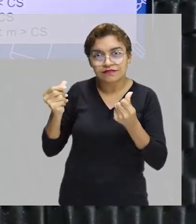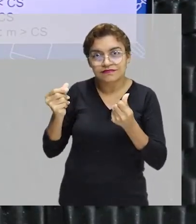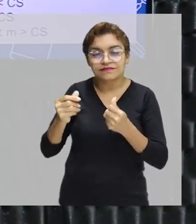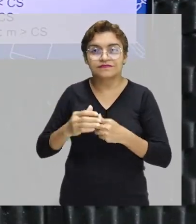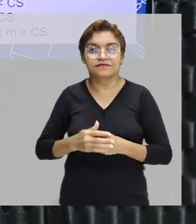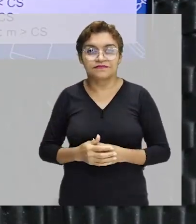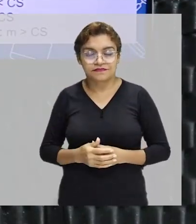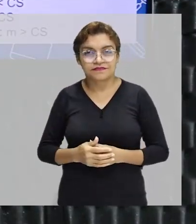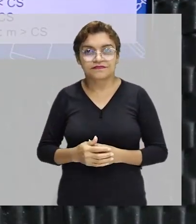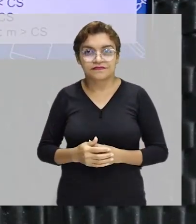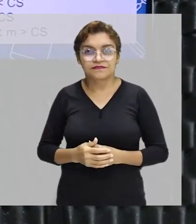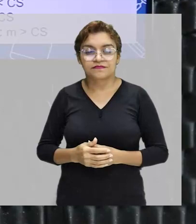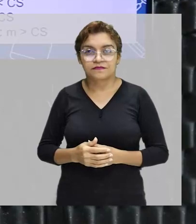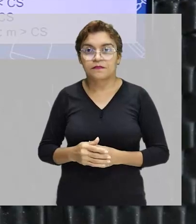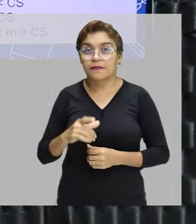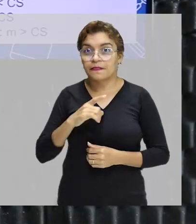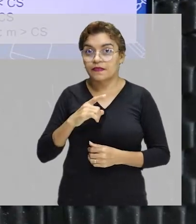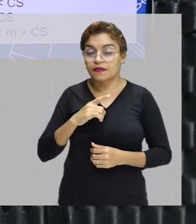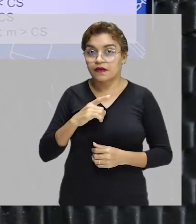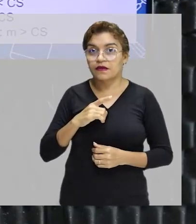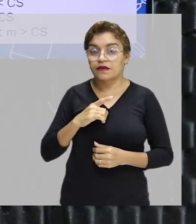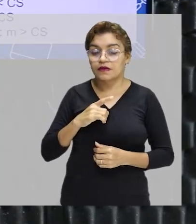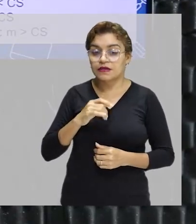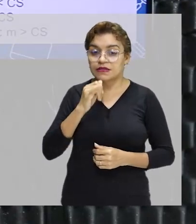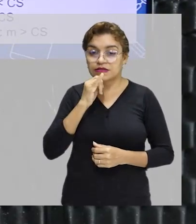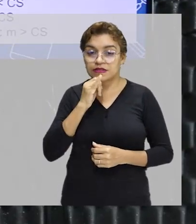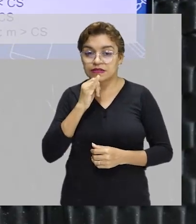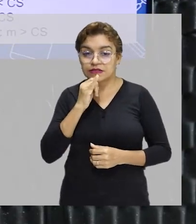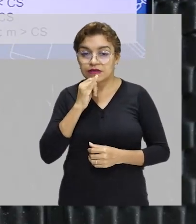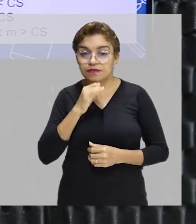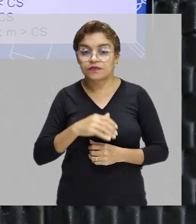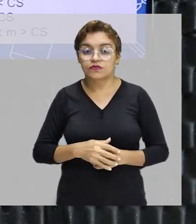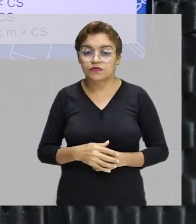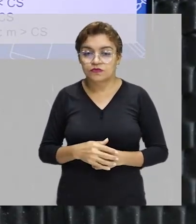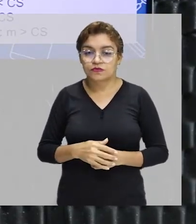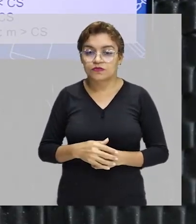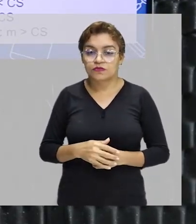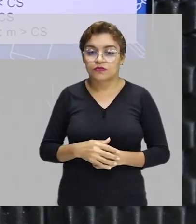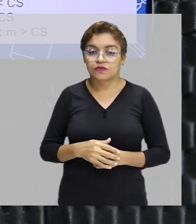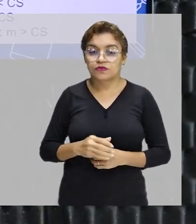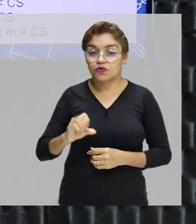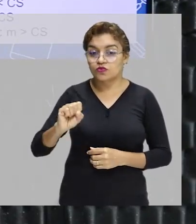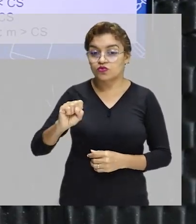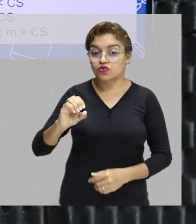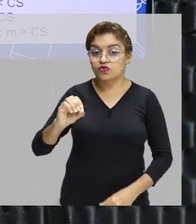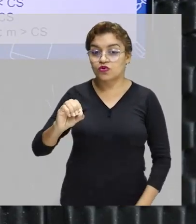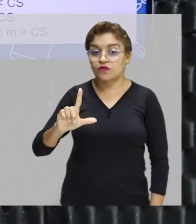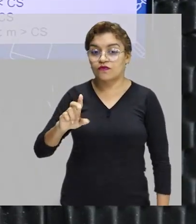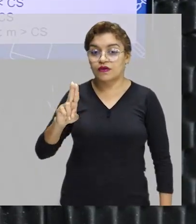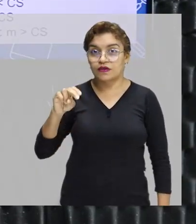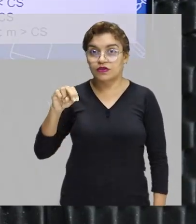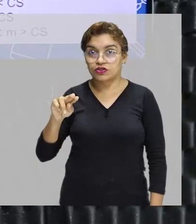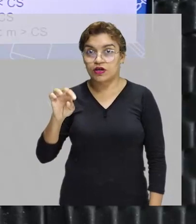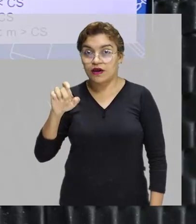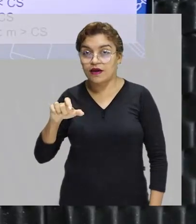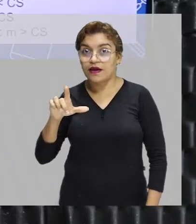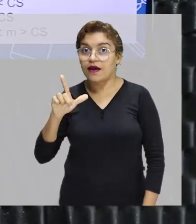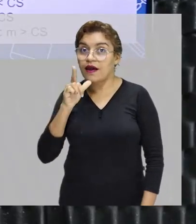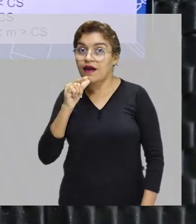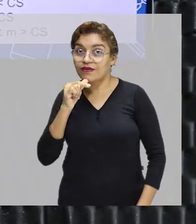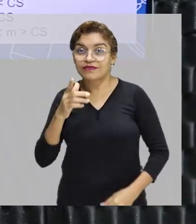que promove a dissolução do soluto, nós vamos chamar de solvente. Um exemplo